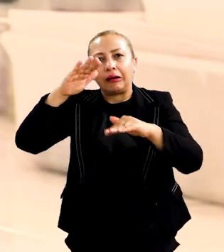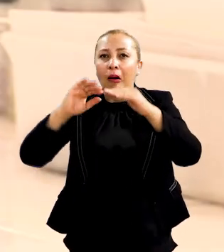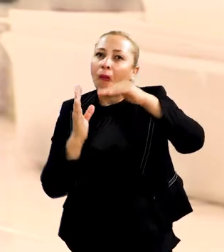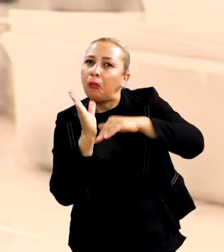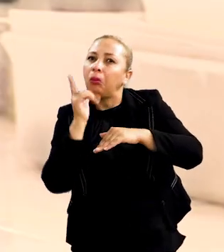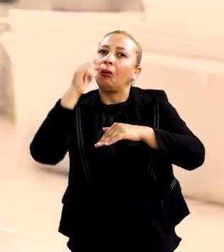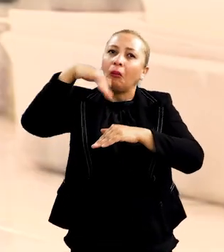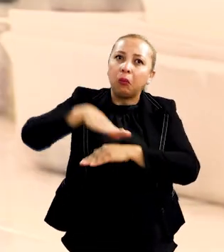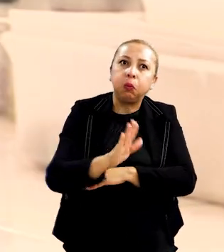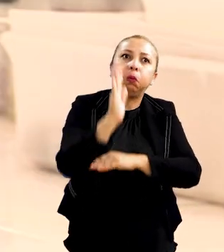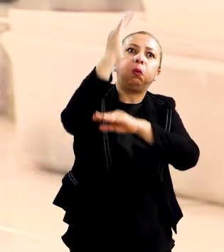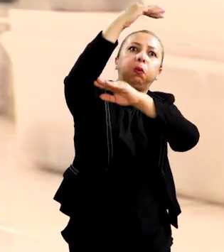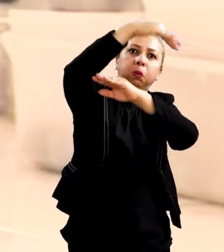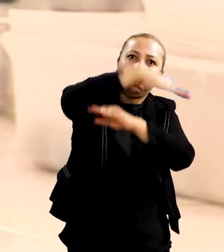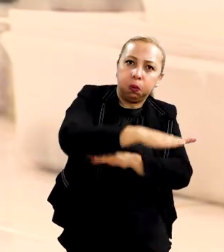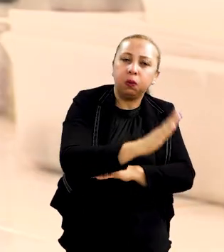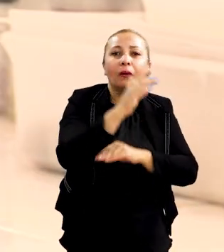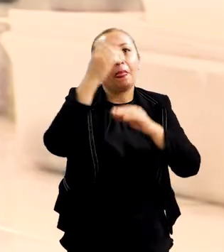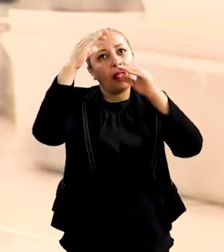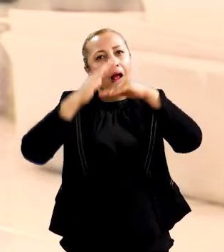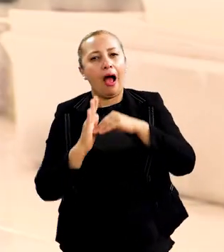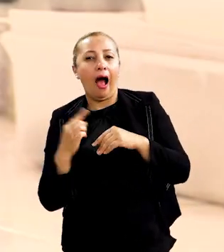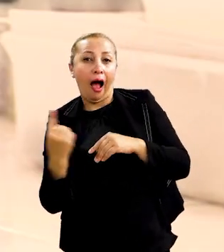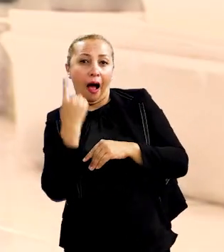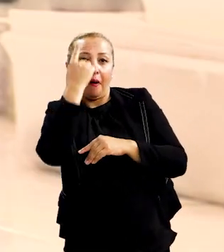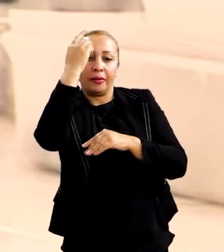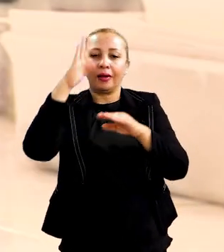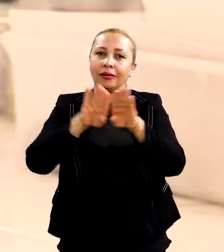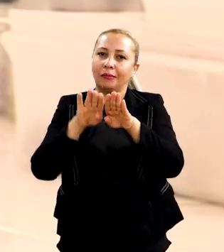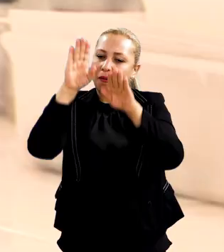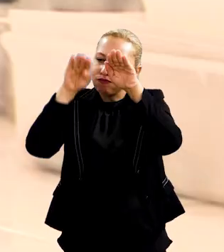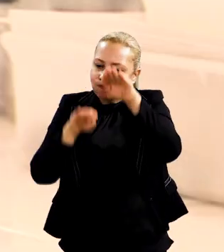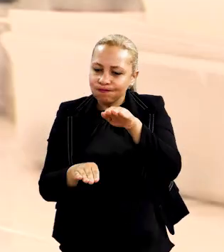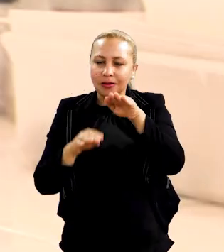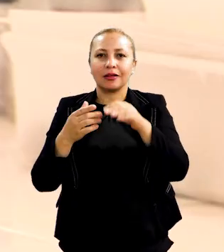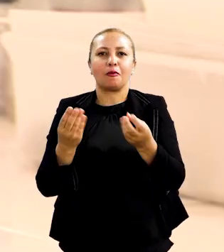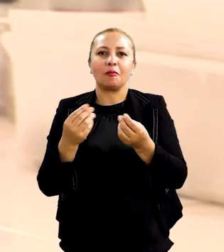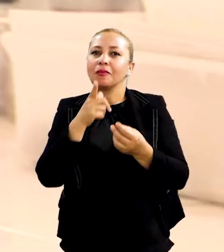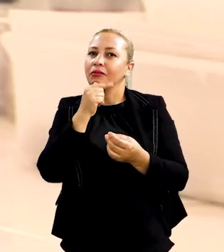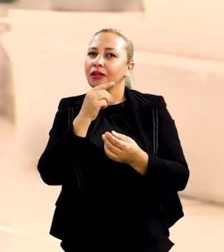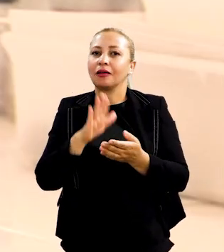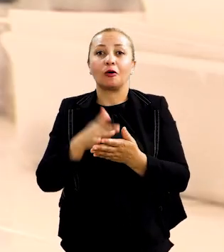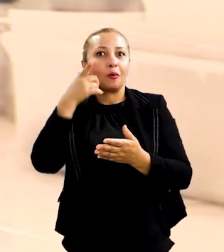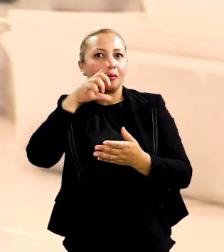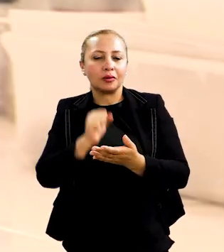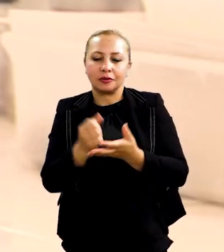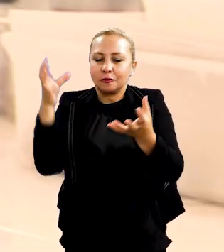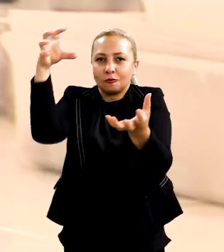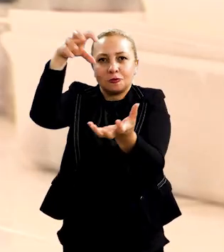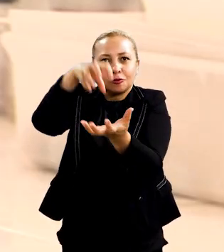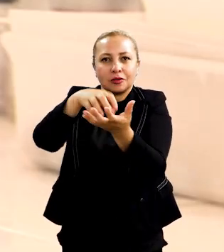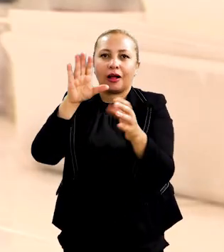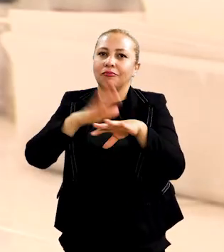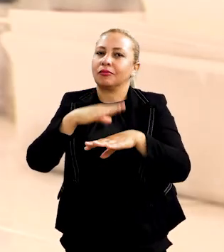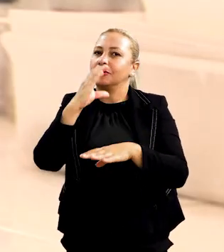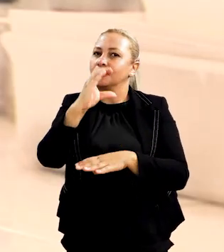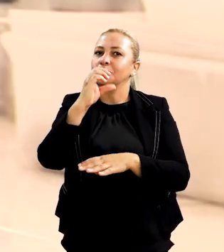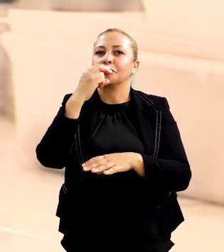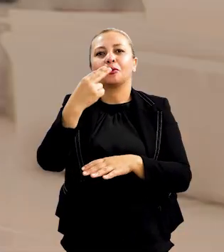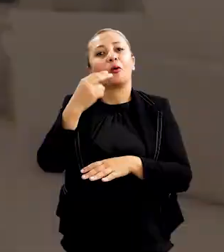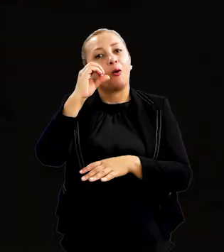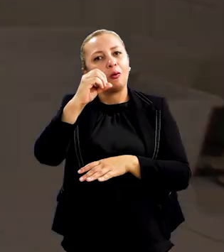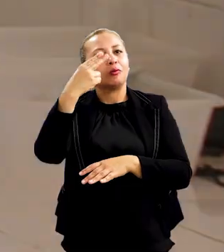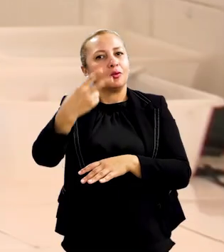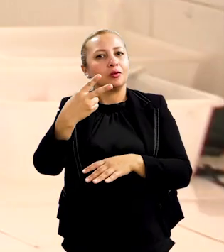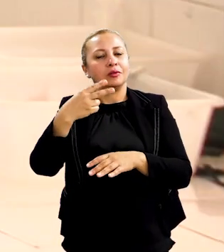e depois vai lá embaixo, variando uma grande quantidade de água, eles conseguem concentrar mais carbono no